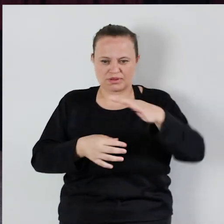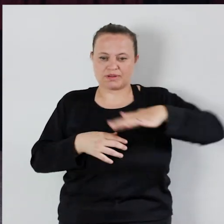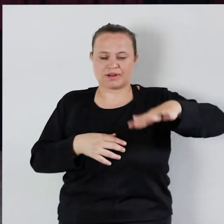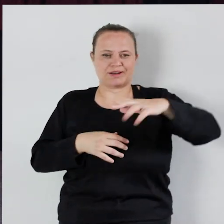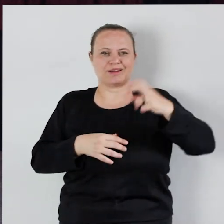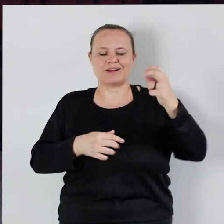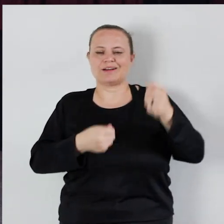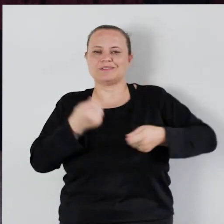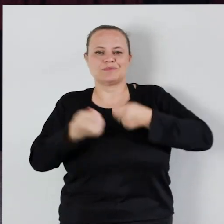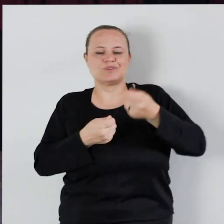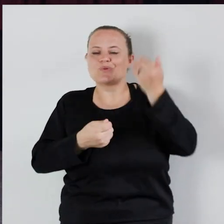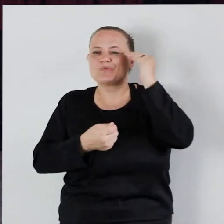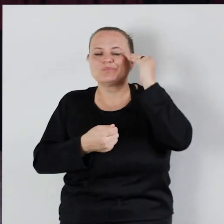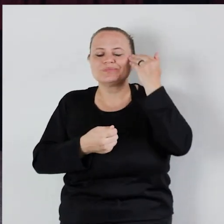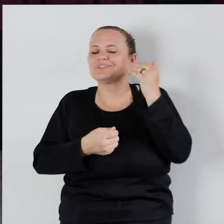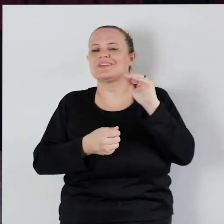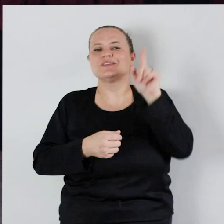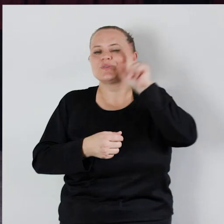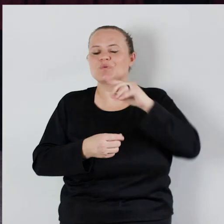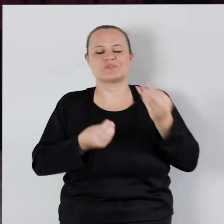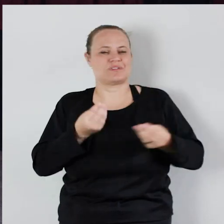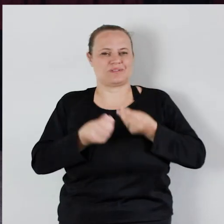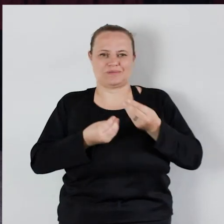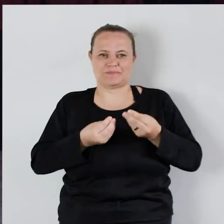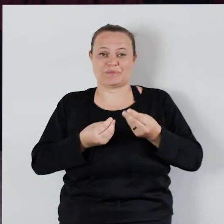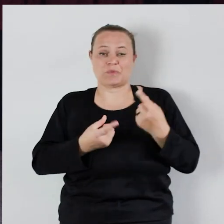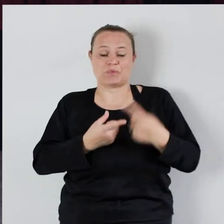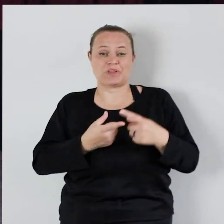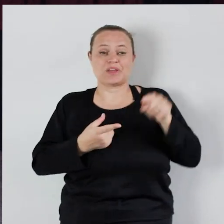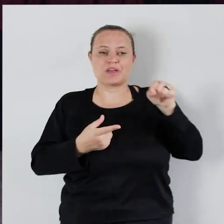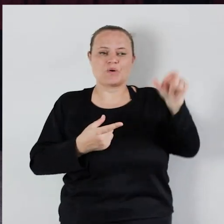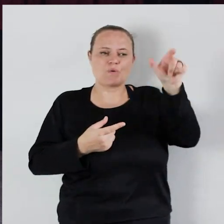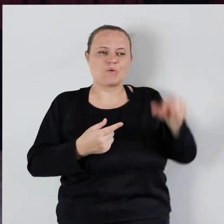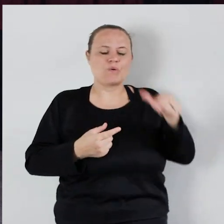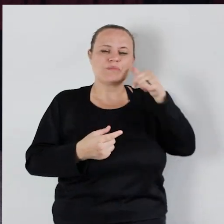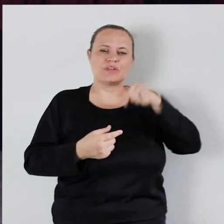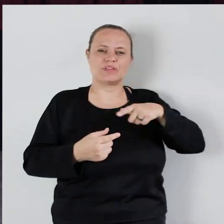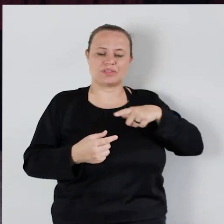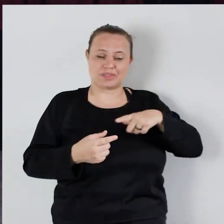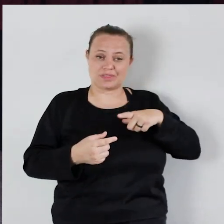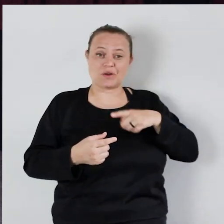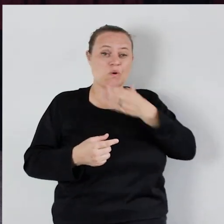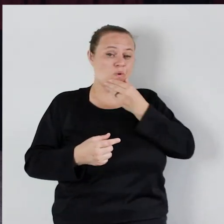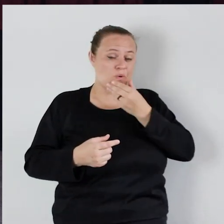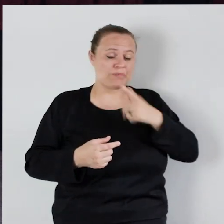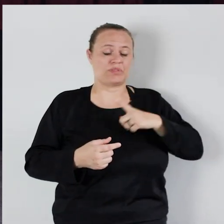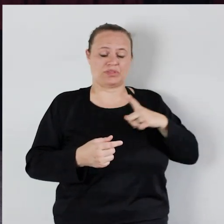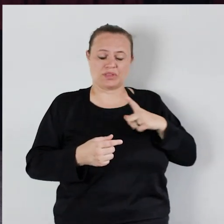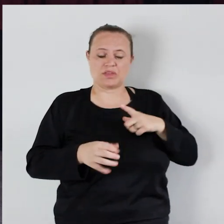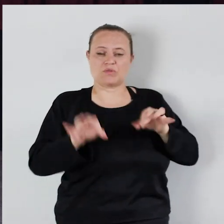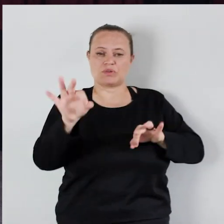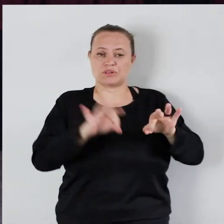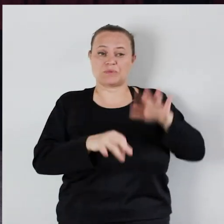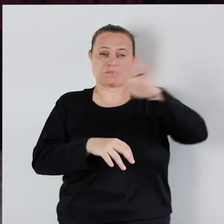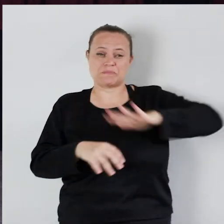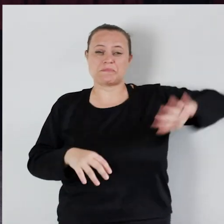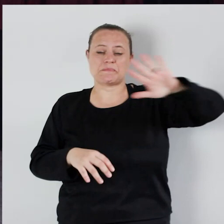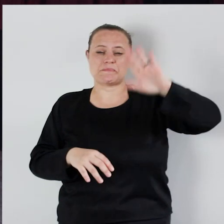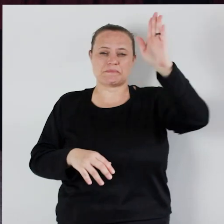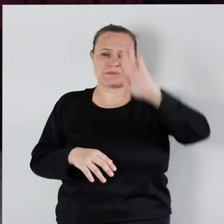desafio teórico, que as teorias da área de administração não davam conta de entender. Né? Eles tinham uma posição,